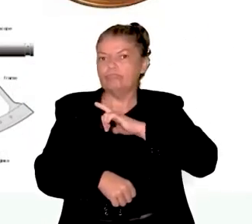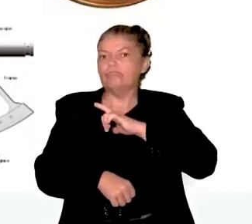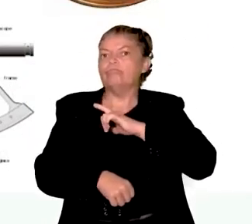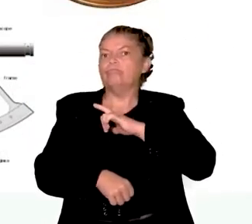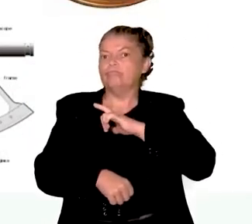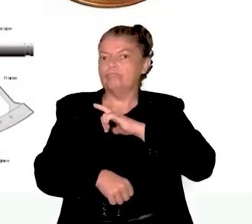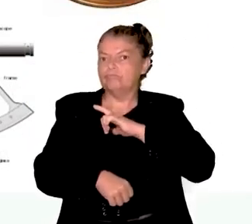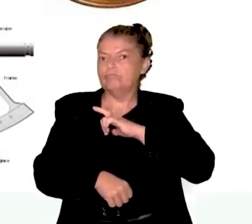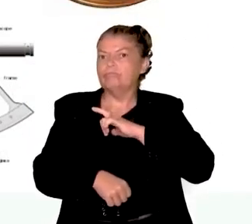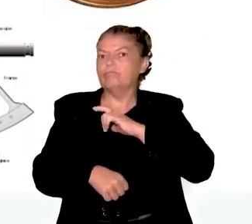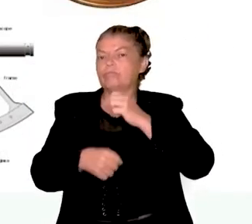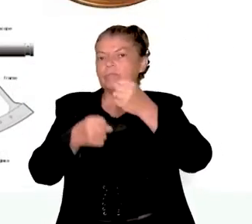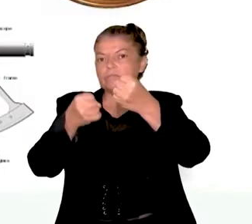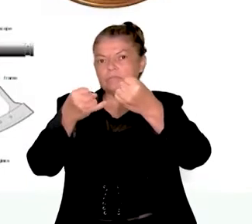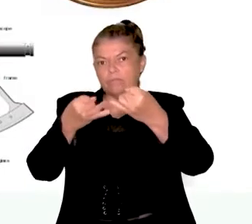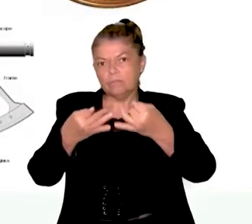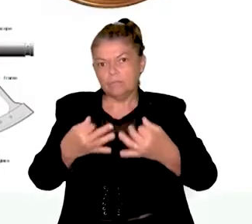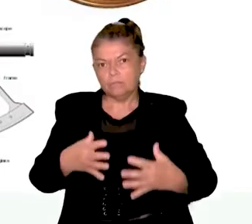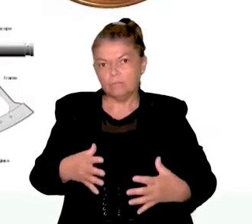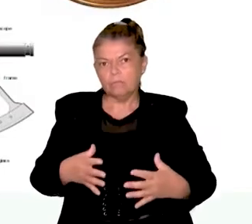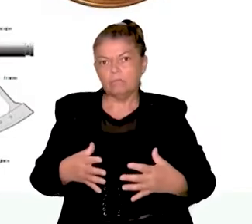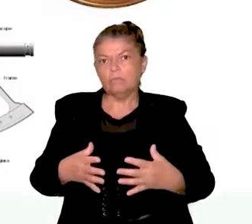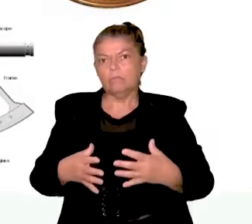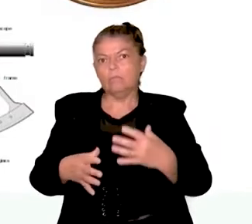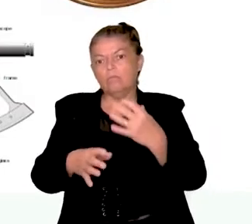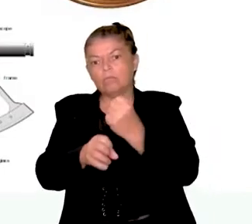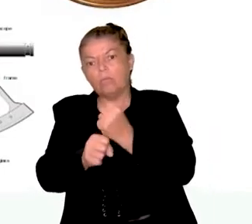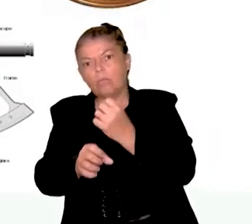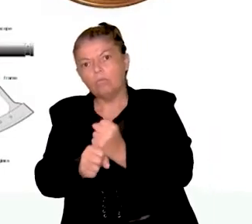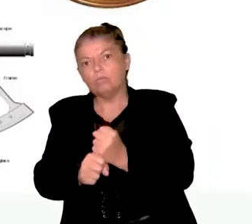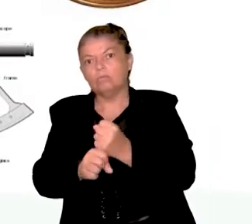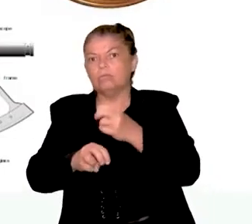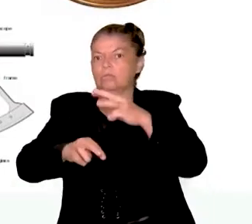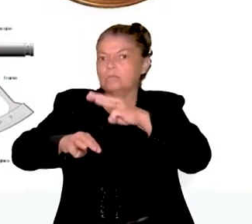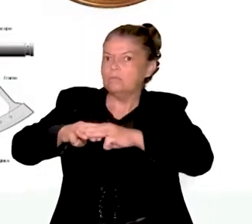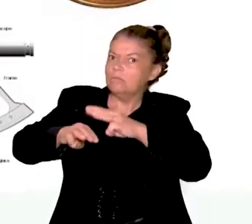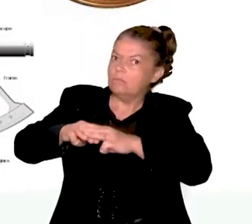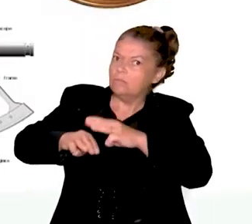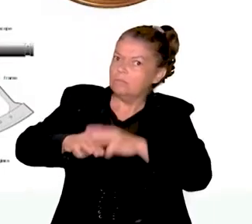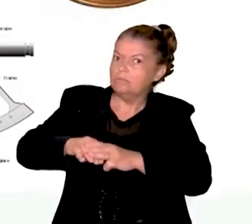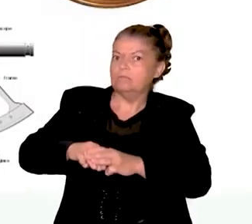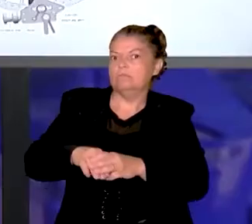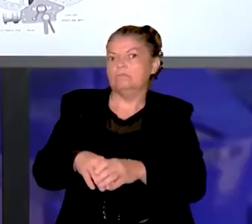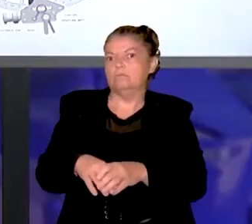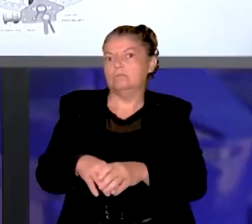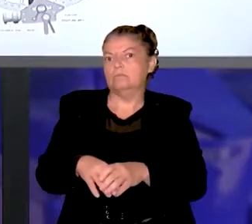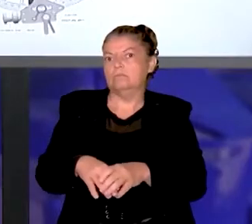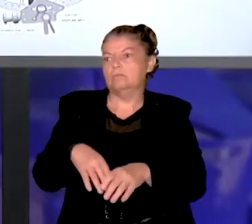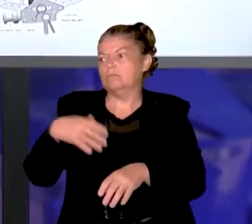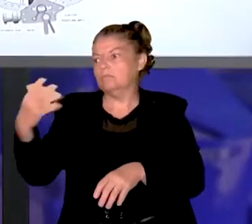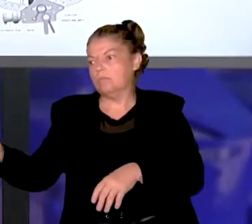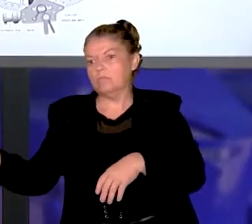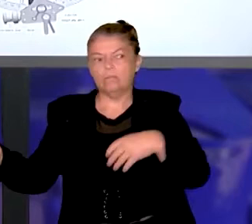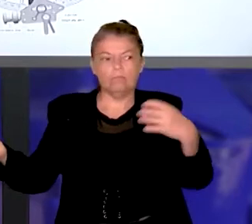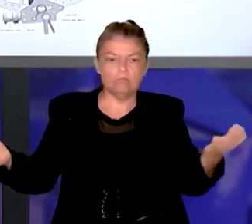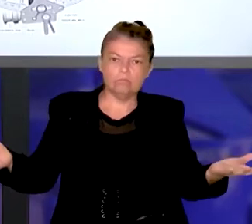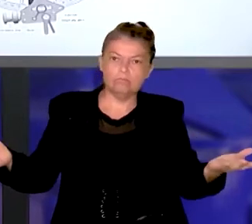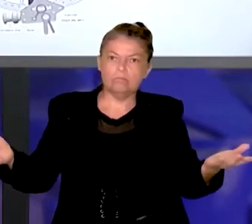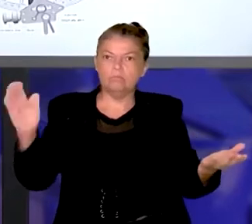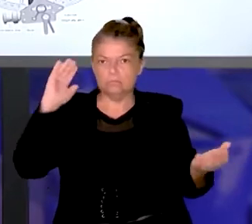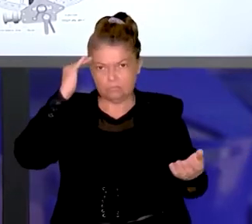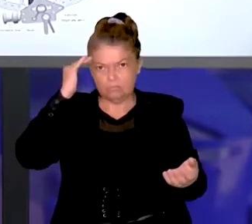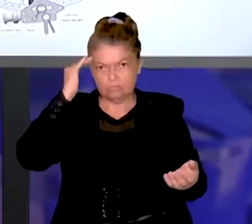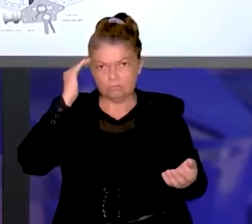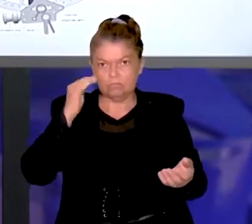fazer um cálculo matemático de localização de um ponto a outro pelos mapas. Mas o astrolábio não é tão conhecido como a bússola.